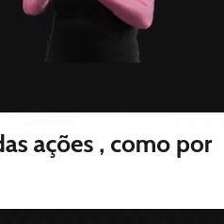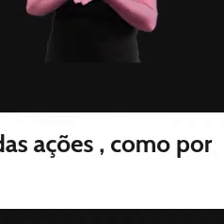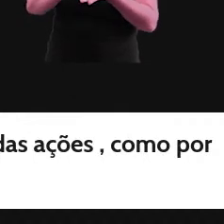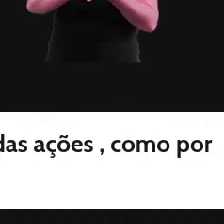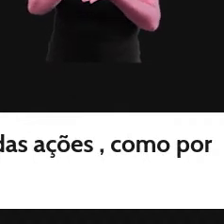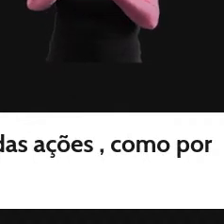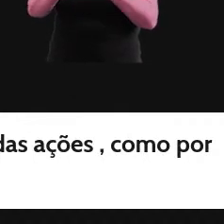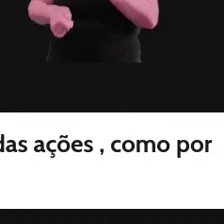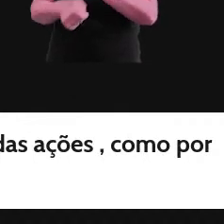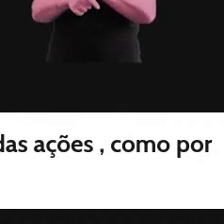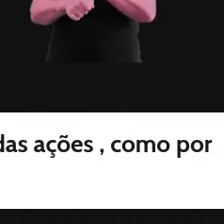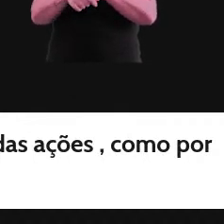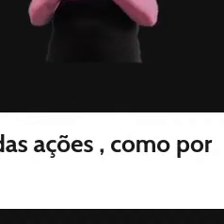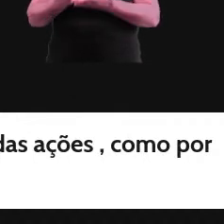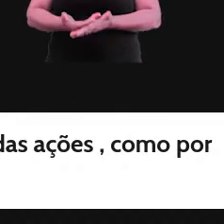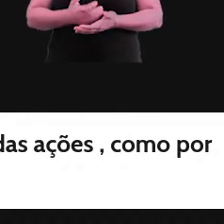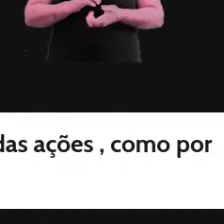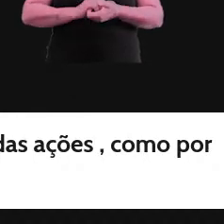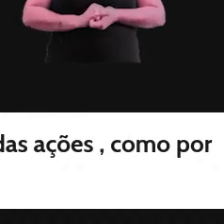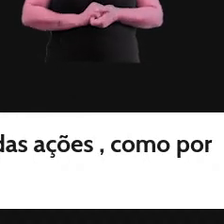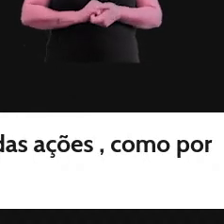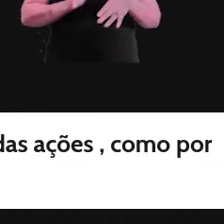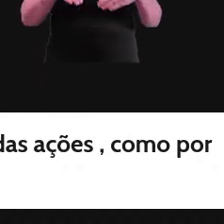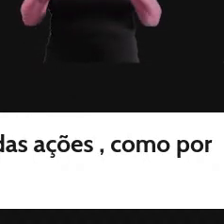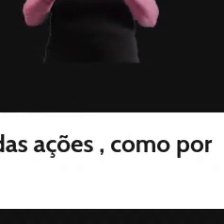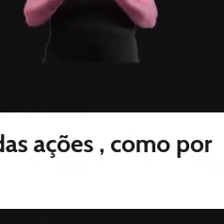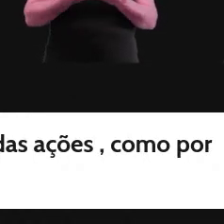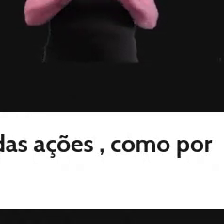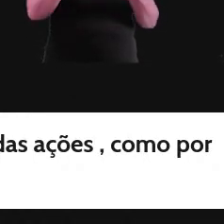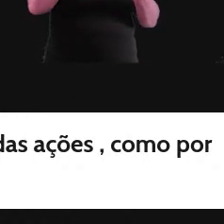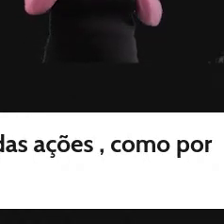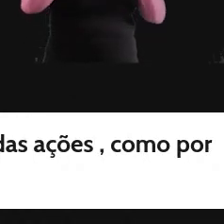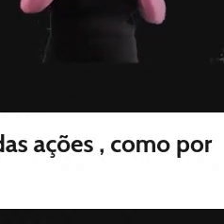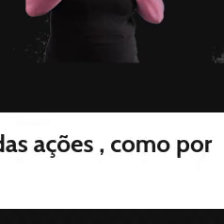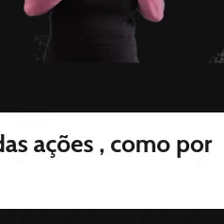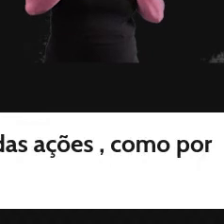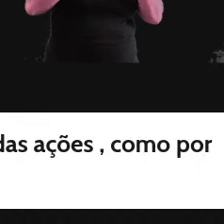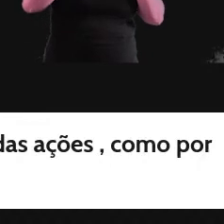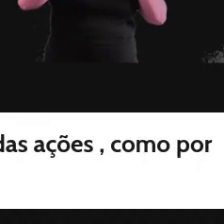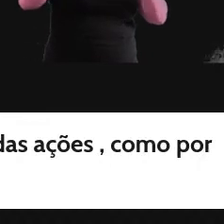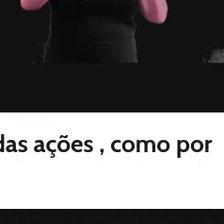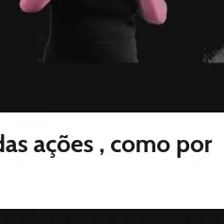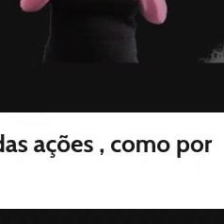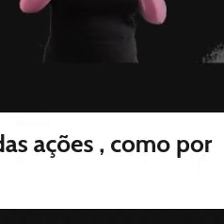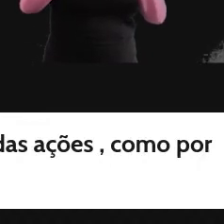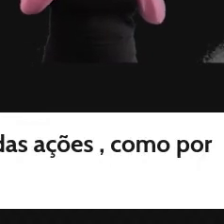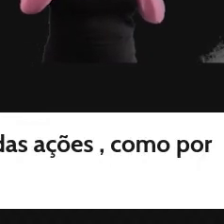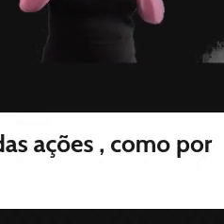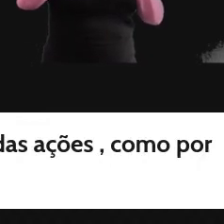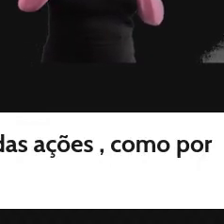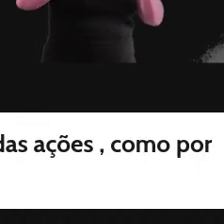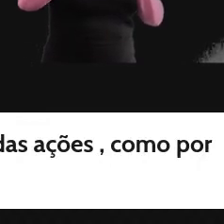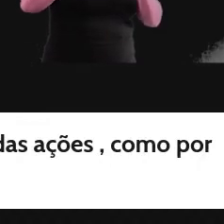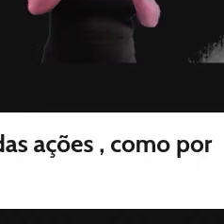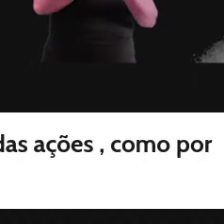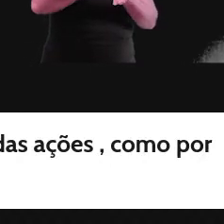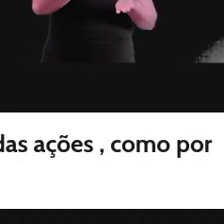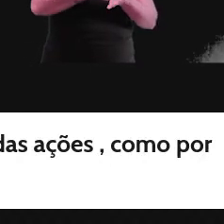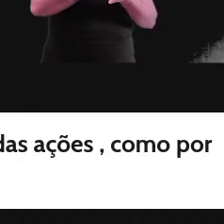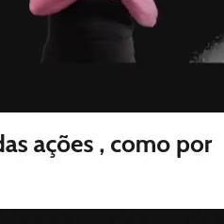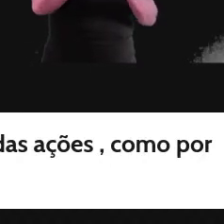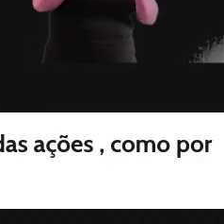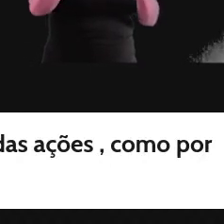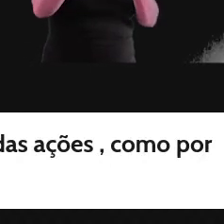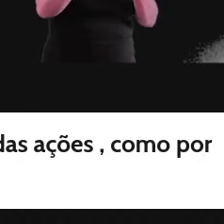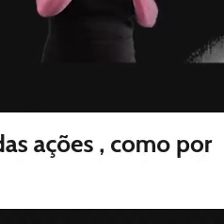financiando, e o quanto uma determinada mensagem é reforçada sem a perspectiva da